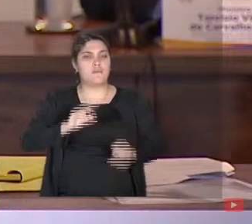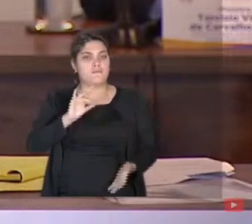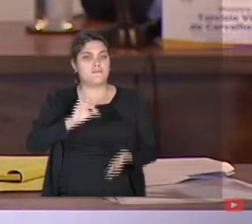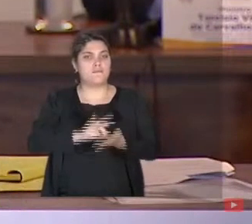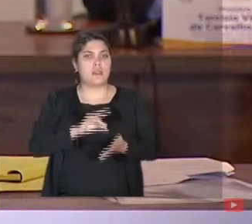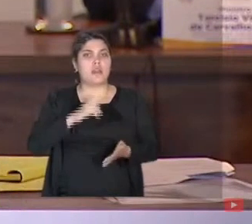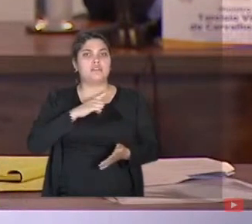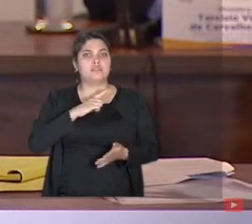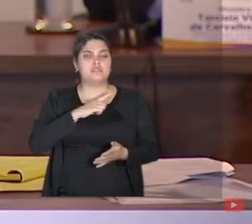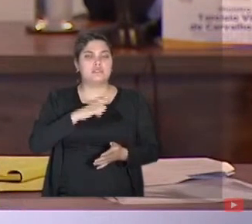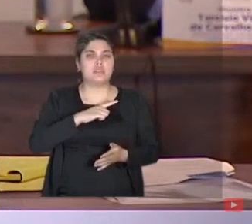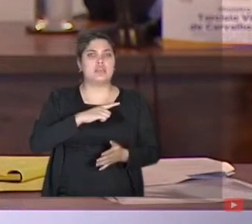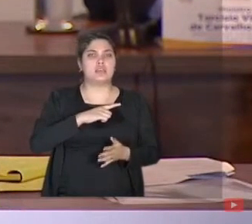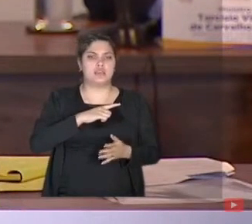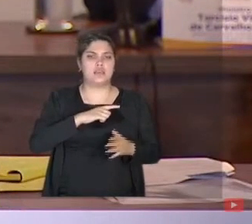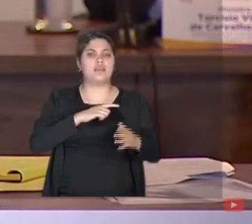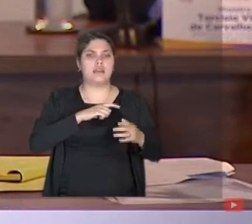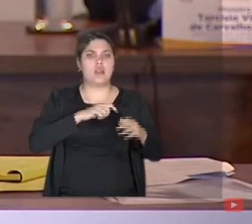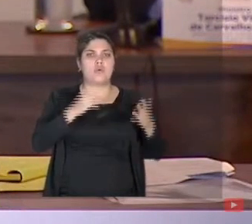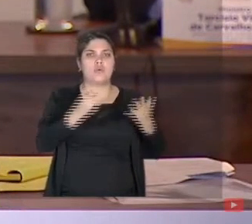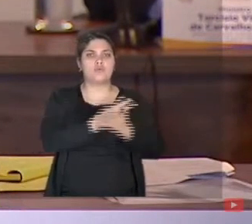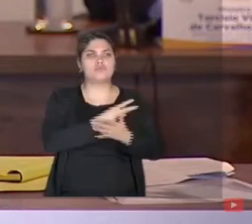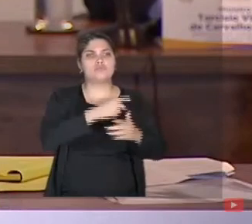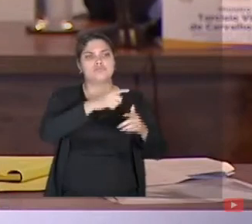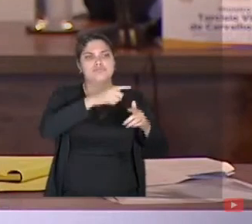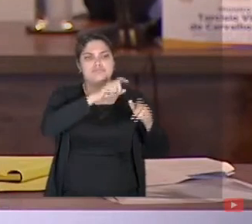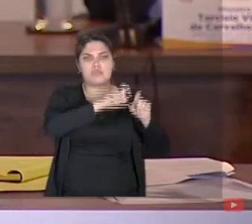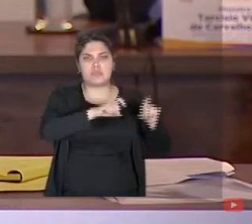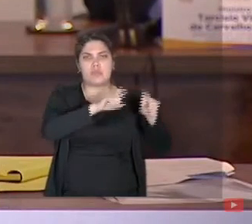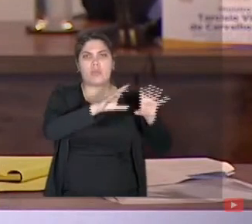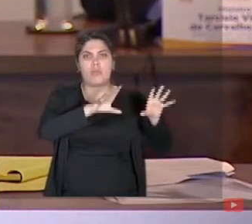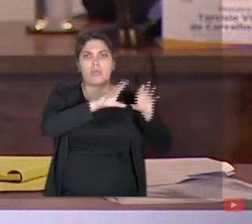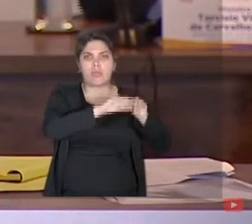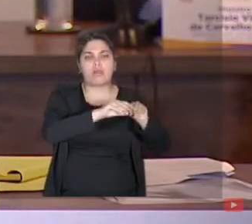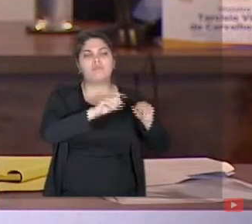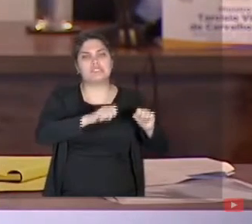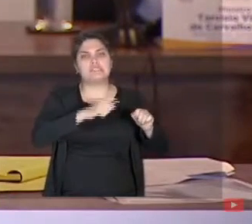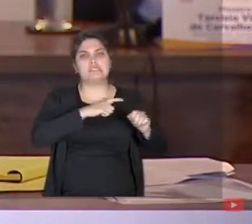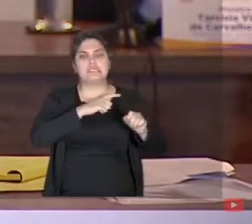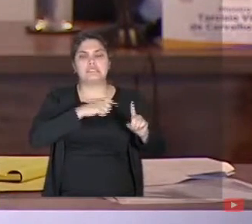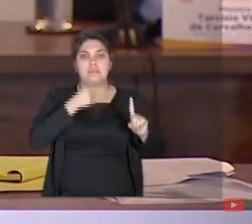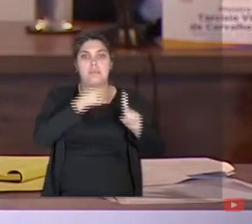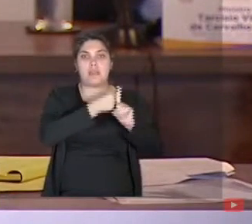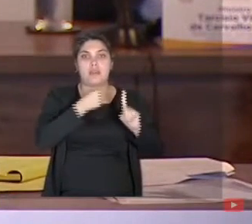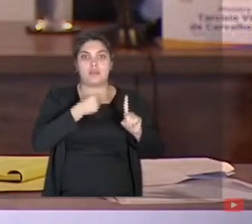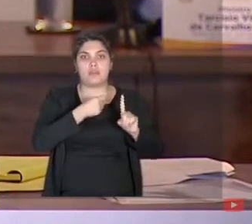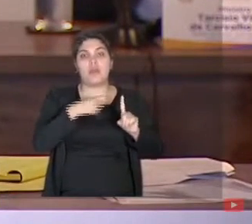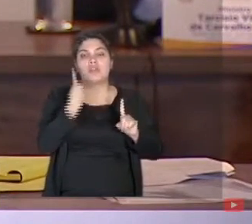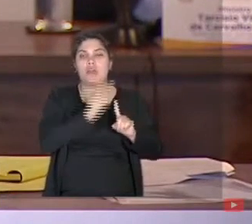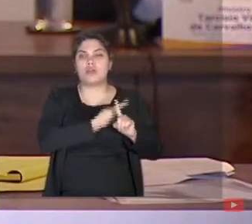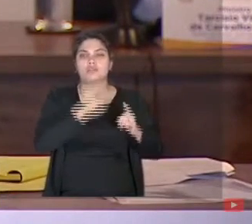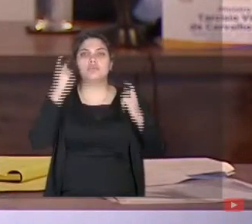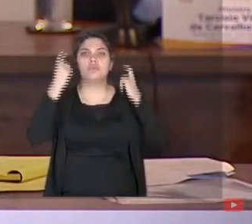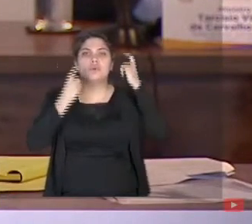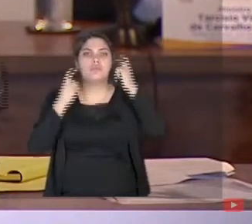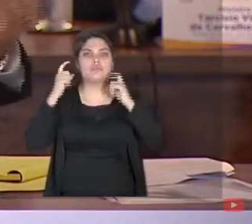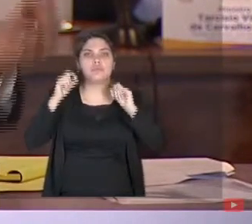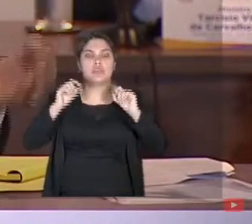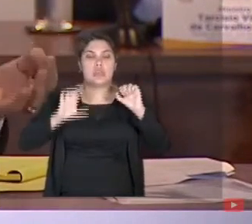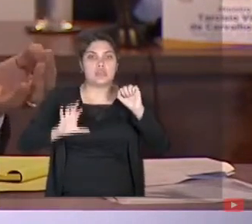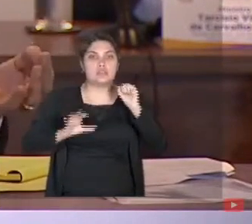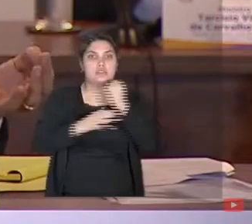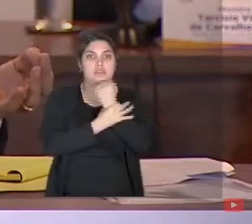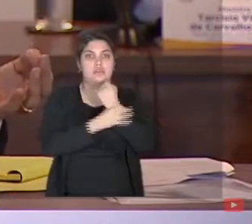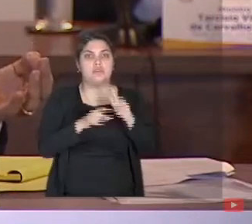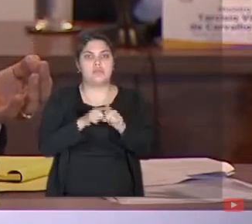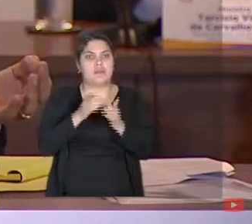ter desligado um servidor tenha produzido esse impacto. Sempre lembrando, Constância, a nossa preocupação é segurança